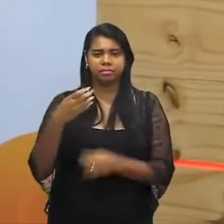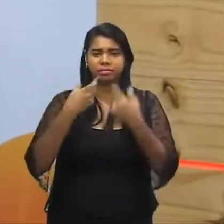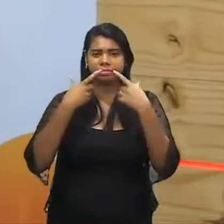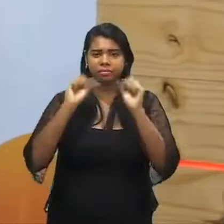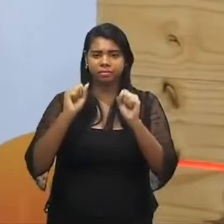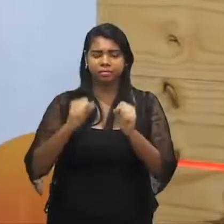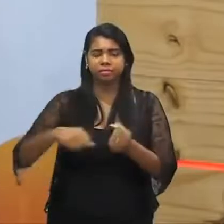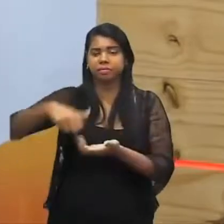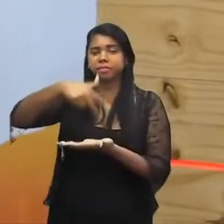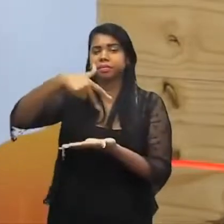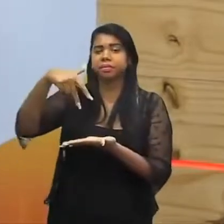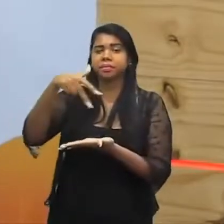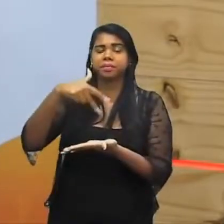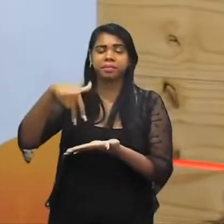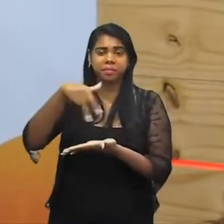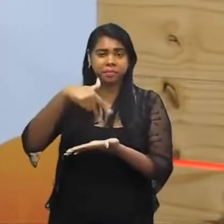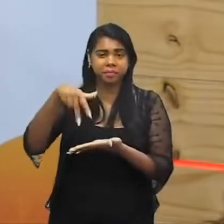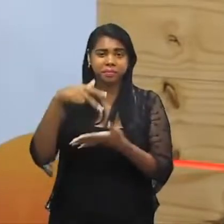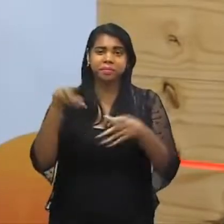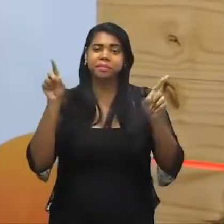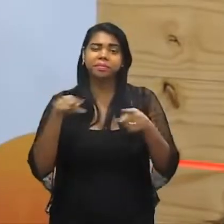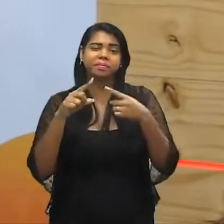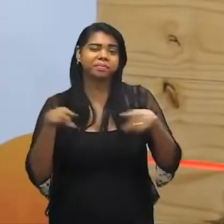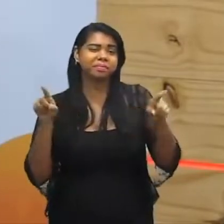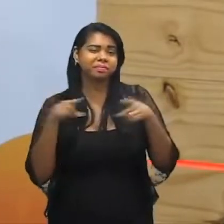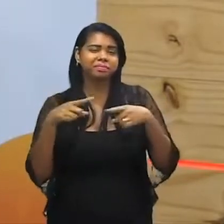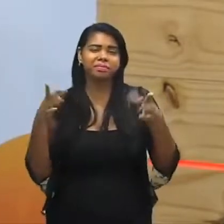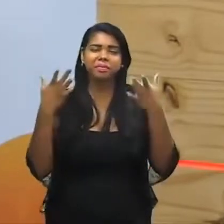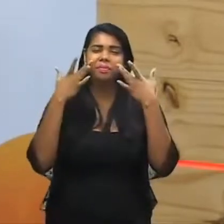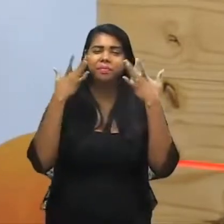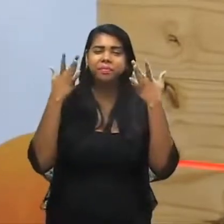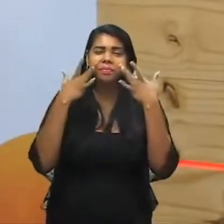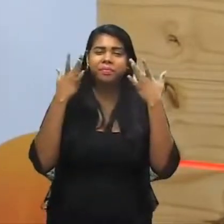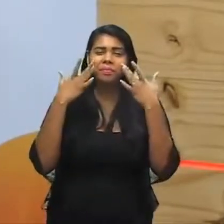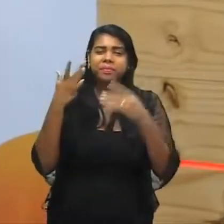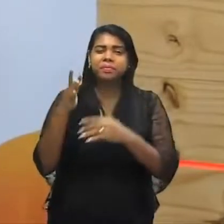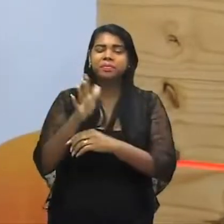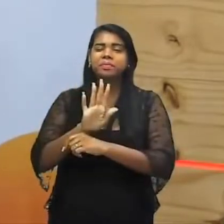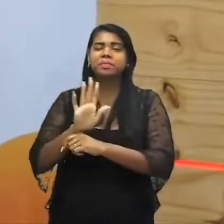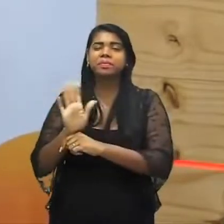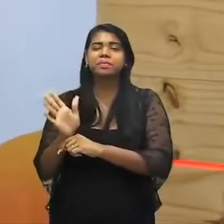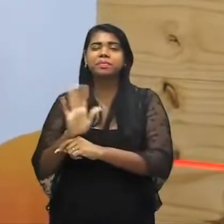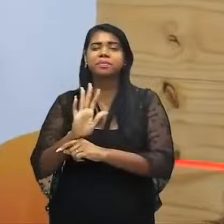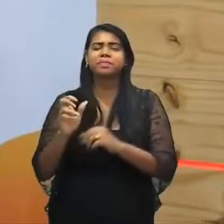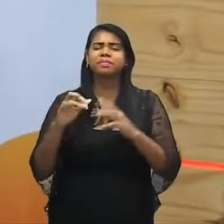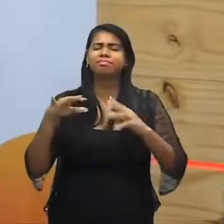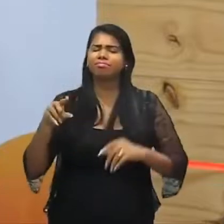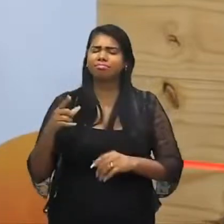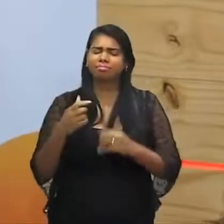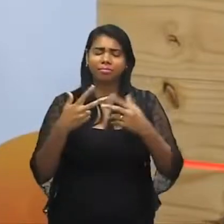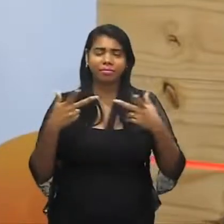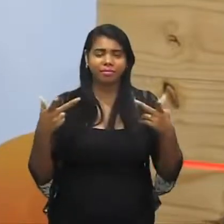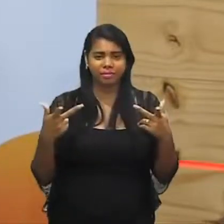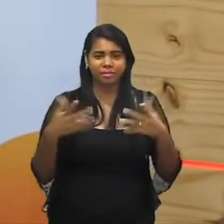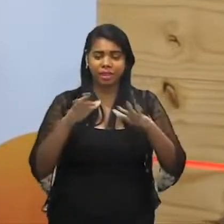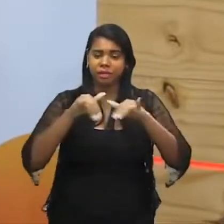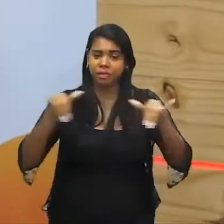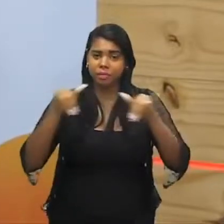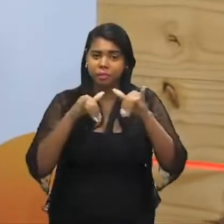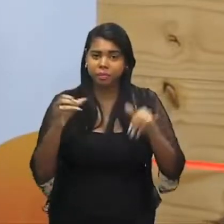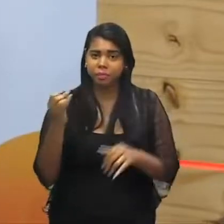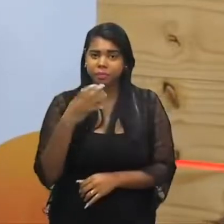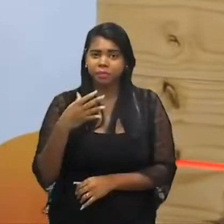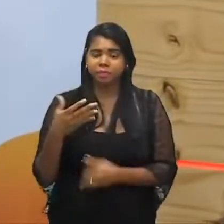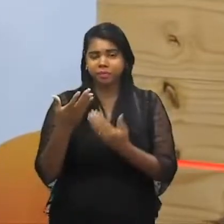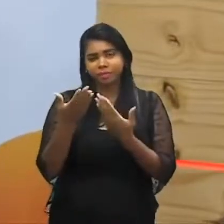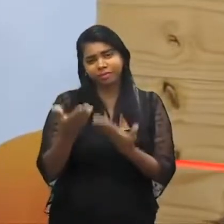na dança, na música, no teatro, no cinema. A gente trouxe milhões de coisas, milhões de informações para vocês. E